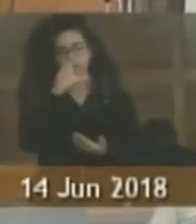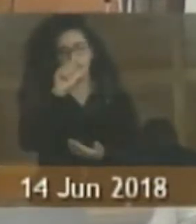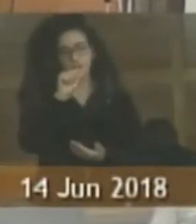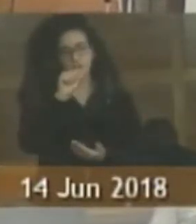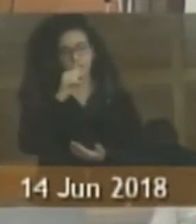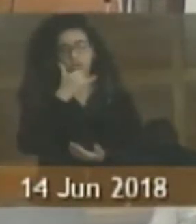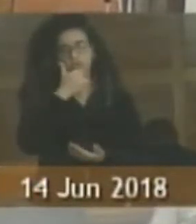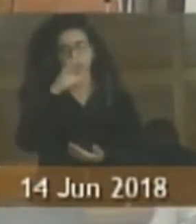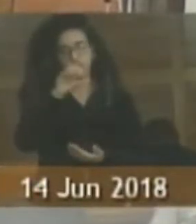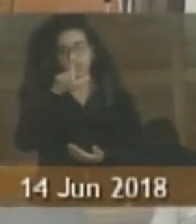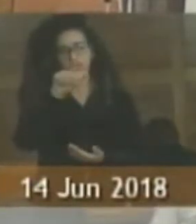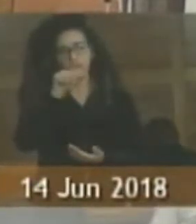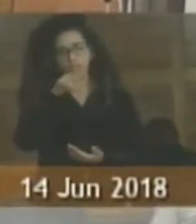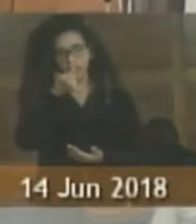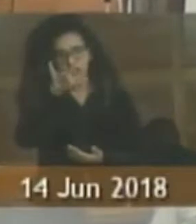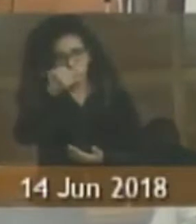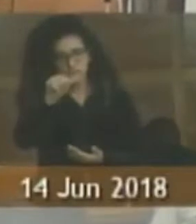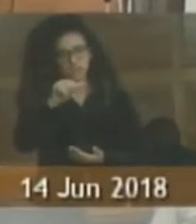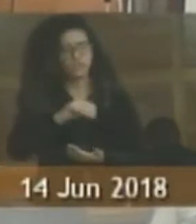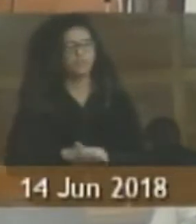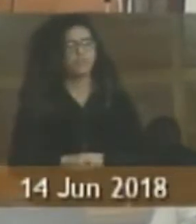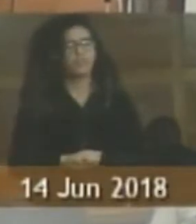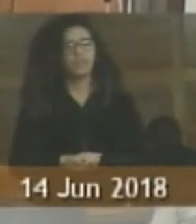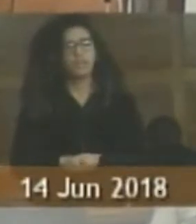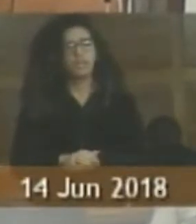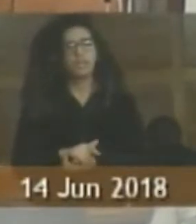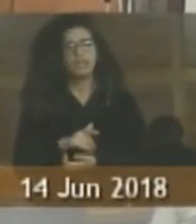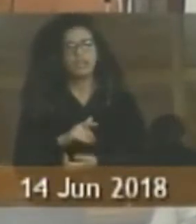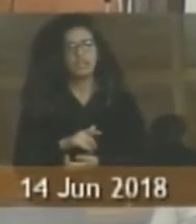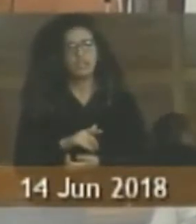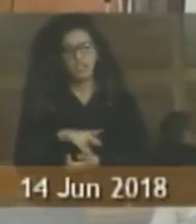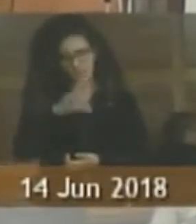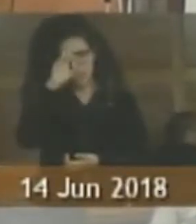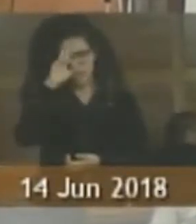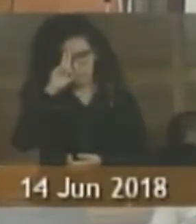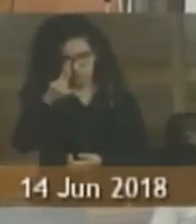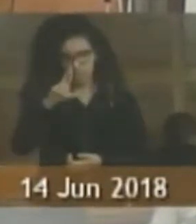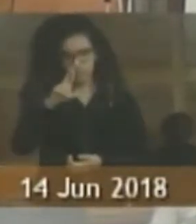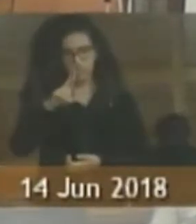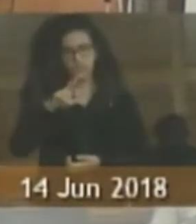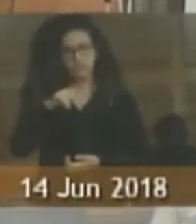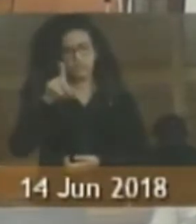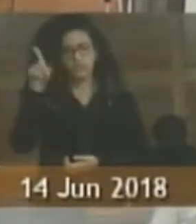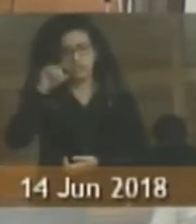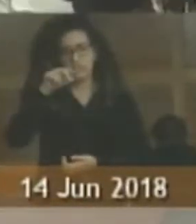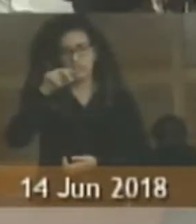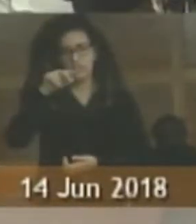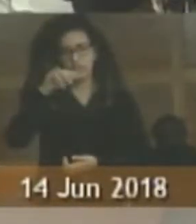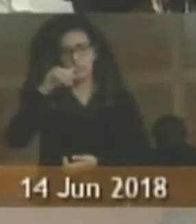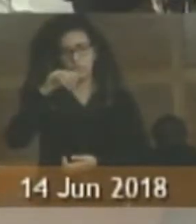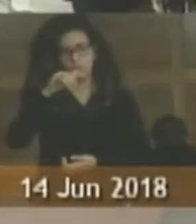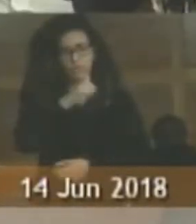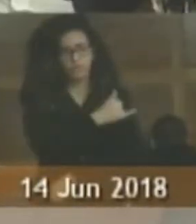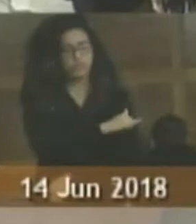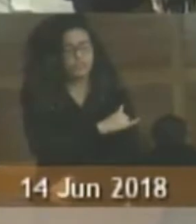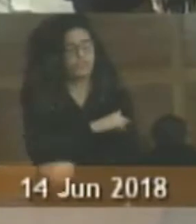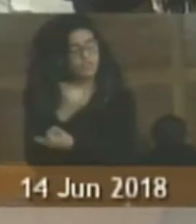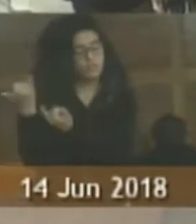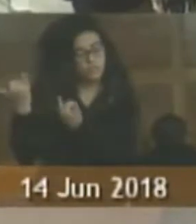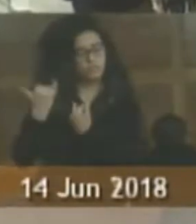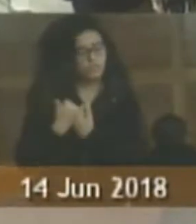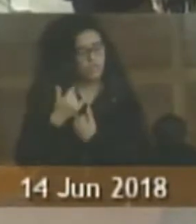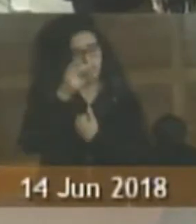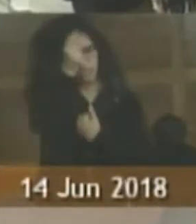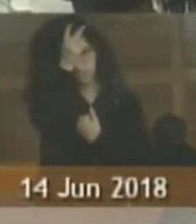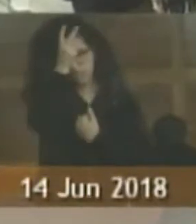da Enel, que ela tem um dos maiores cargos dentro da Enel, fica na chefia lá em Niterói, e a informação que me foi passada é que a